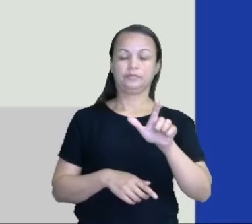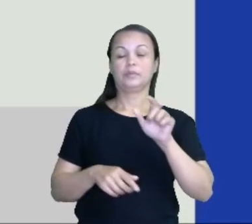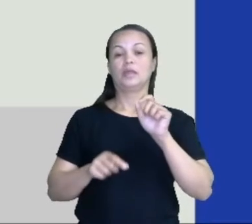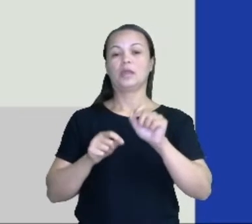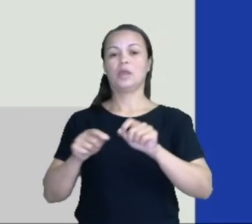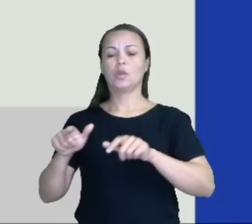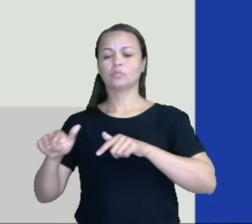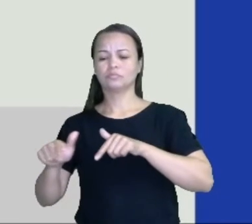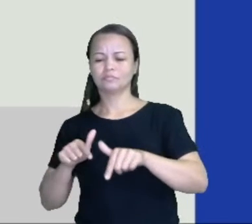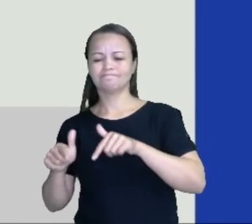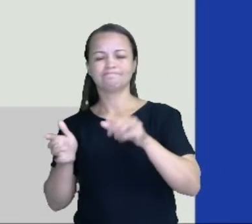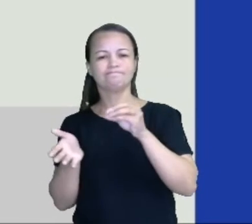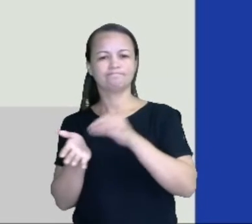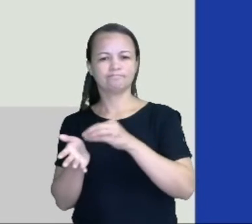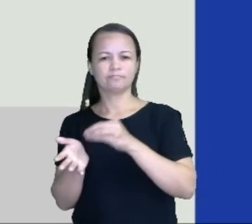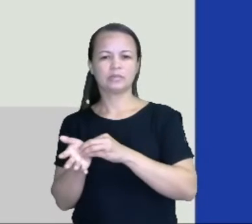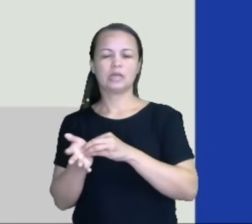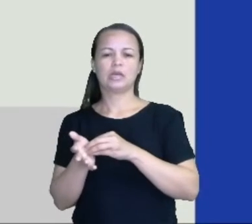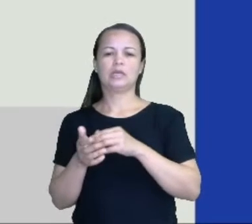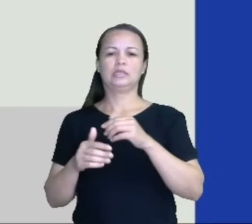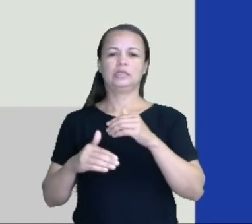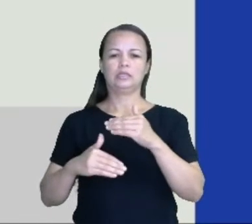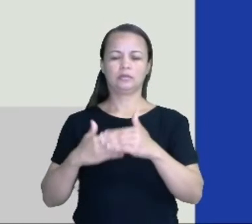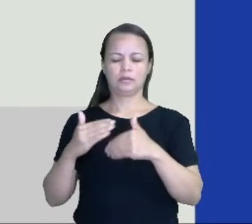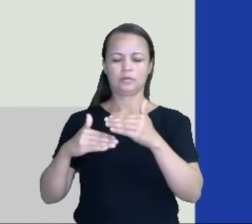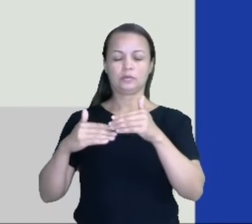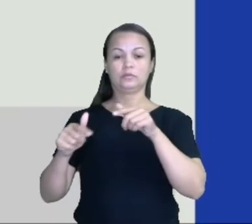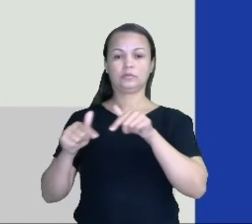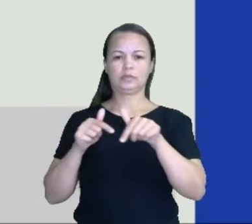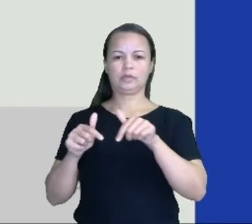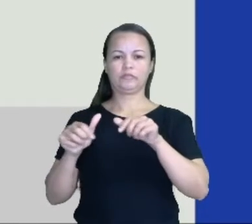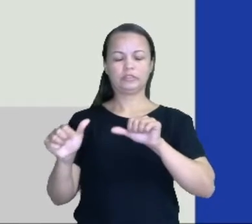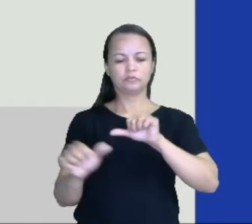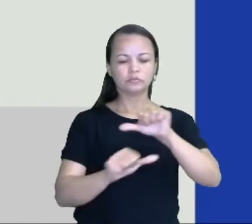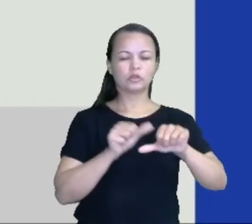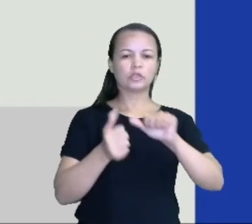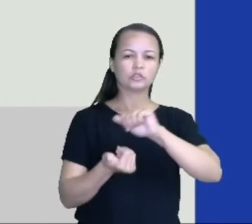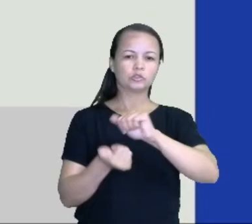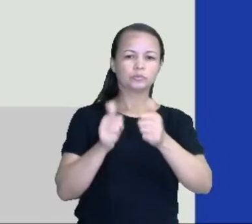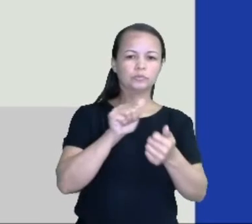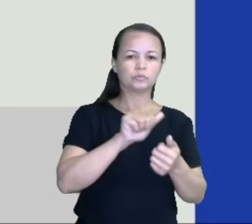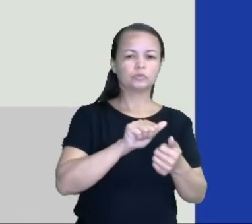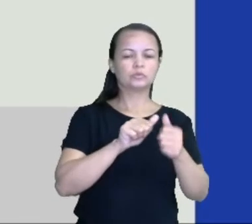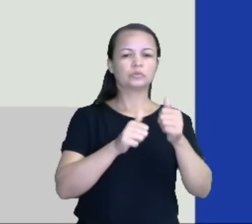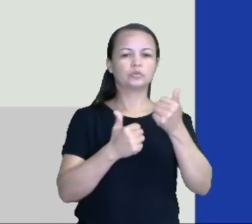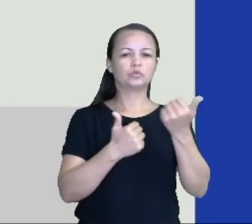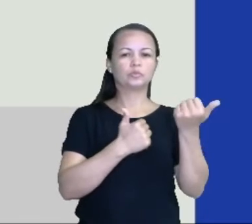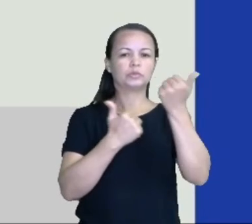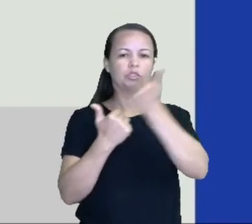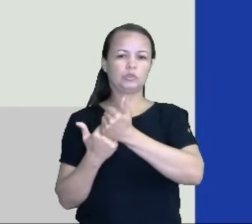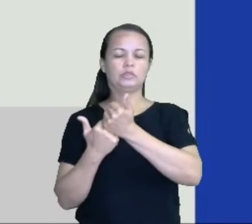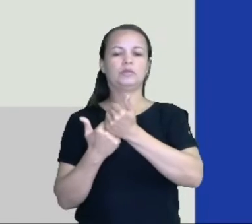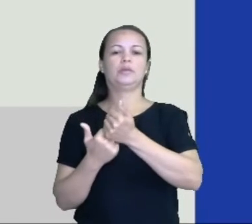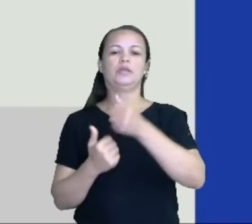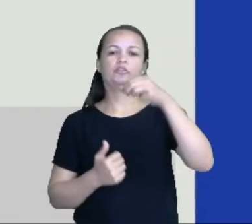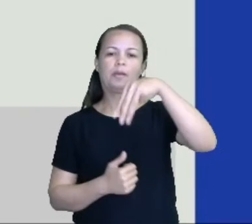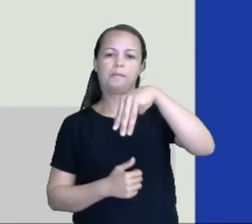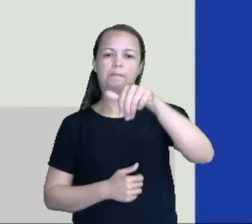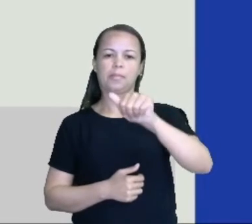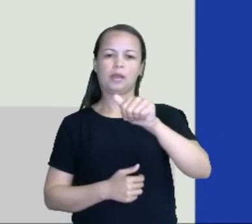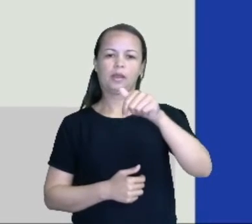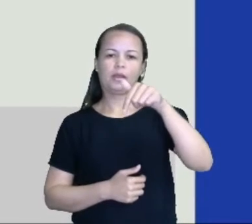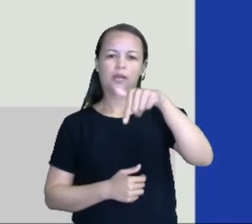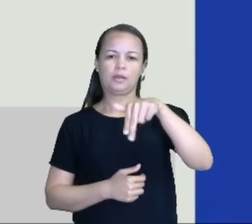a mão de obra humana ela é substituída pelas máquinas. Se você imaginar de um desemprego convencional, por exemplo, por causa de